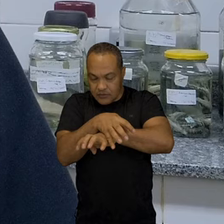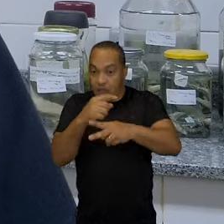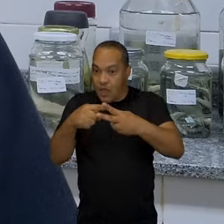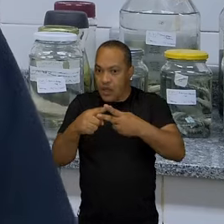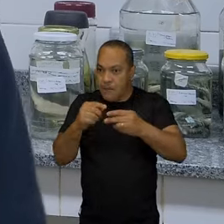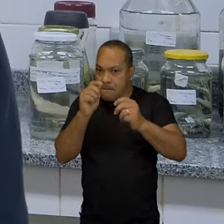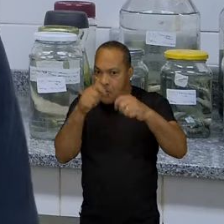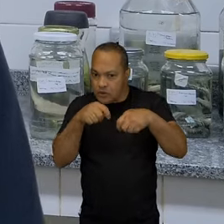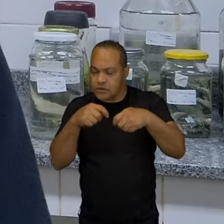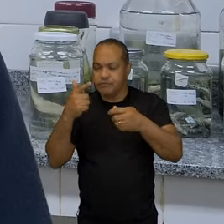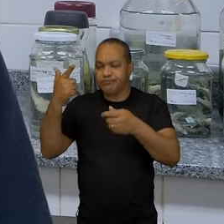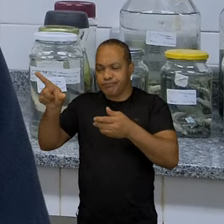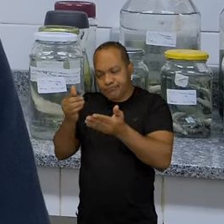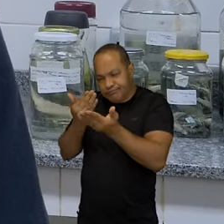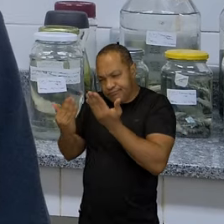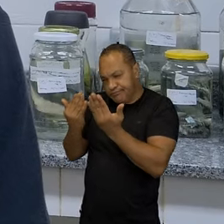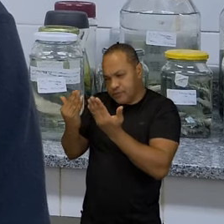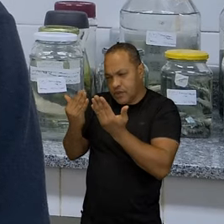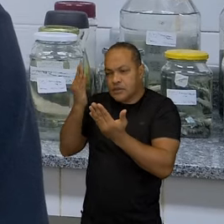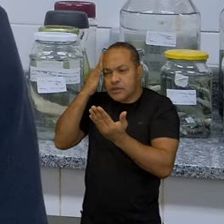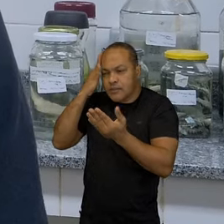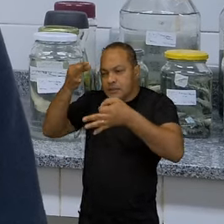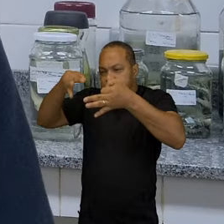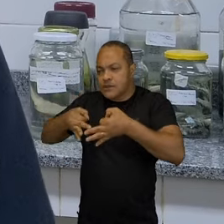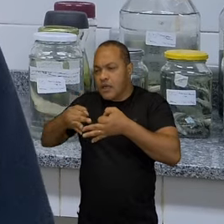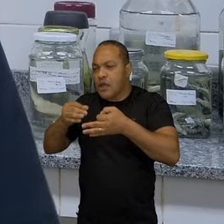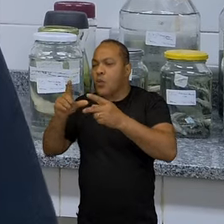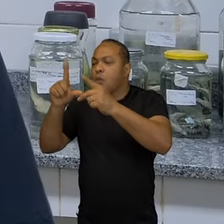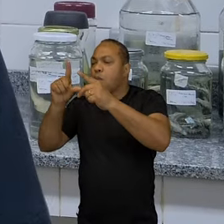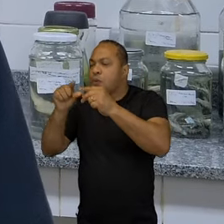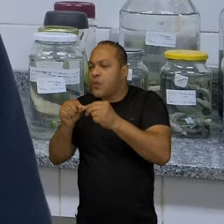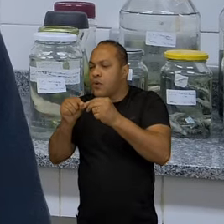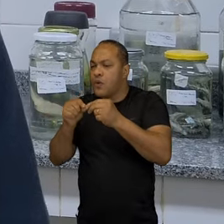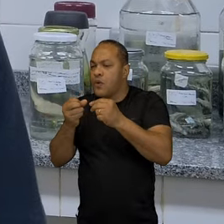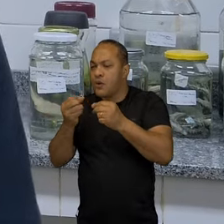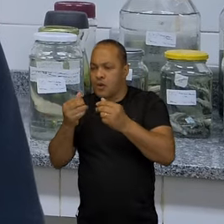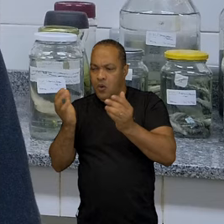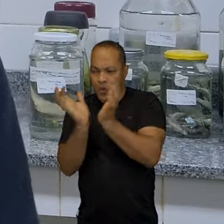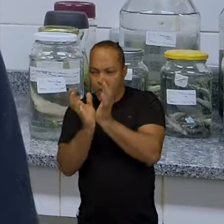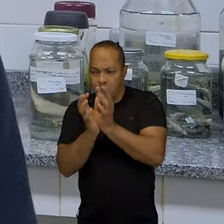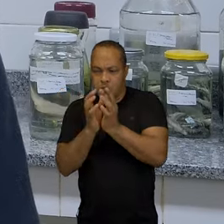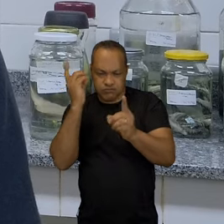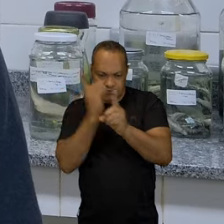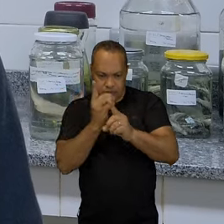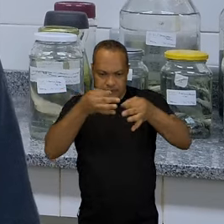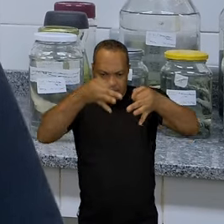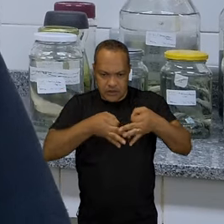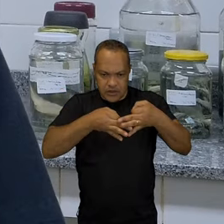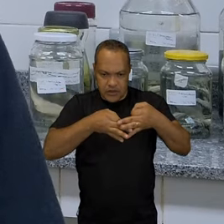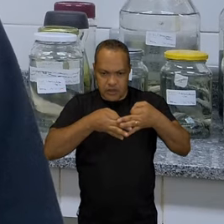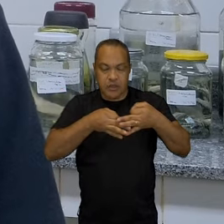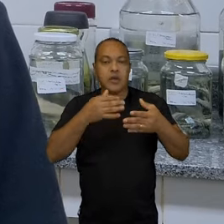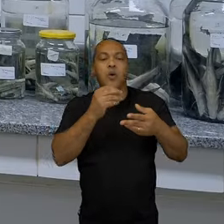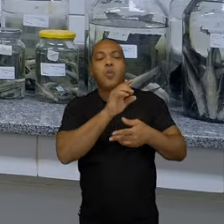possíveis espécies será reanalisada para se chegar no menor nível, né, na menor categoria de identificação possível, que